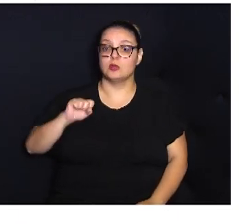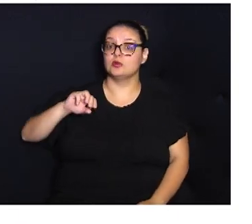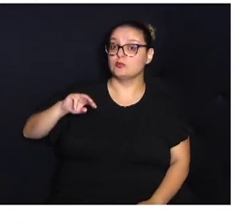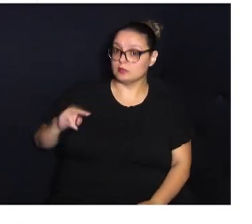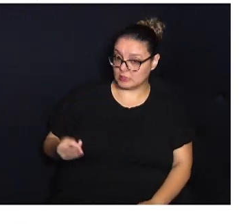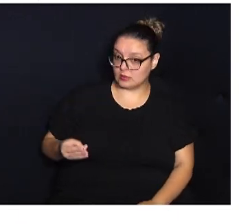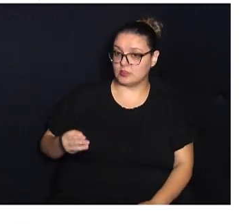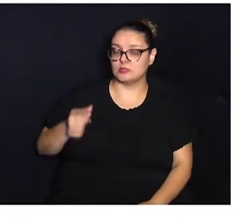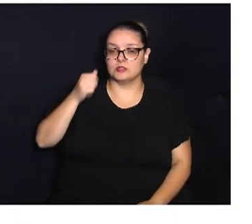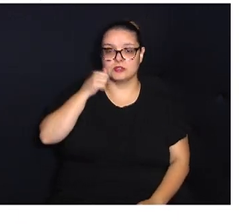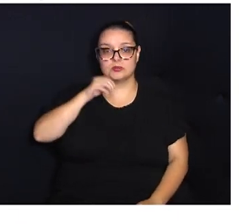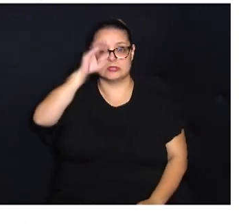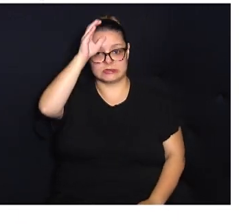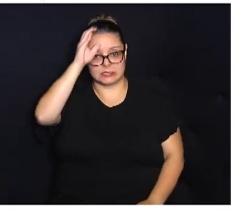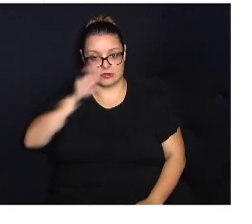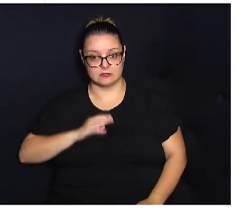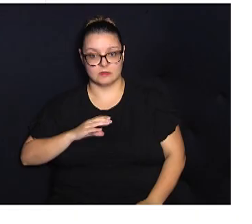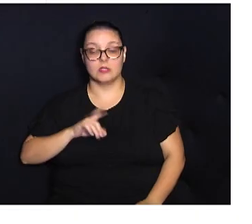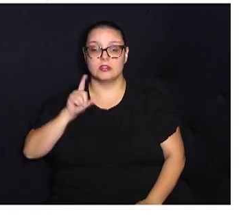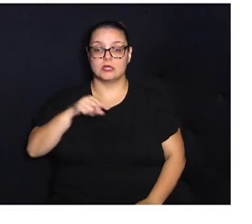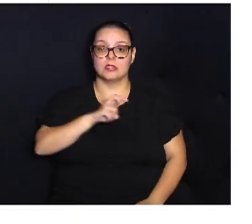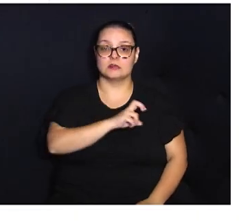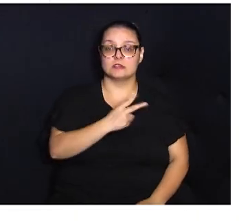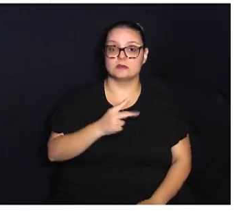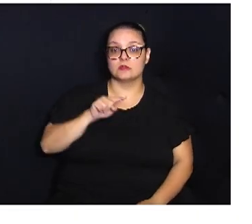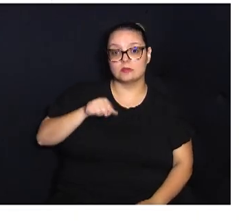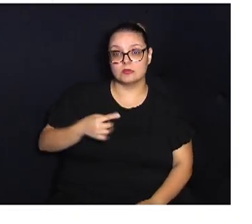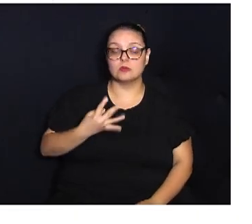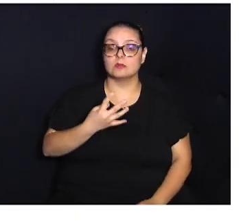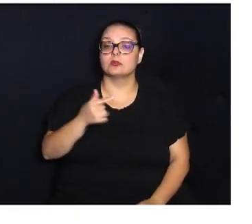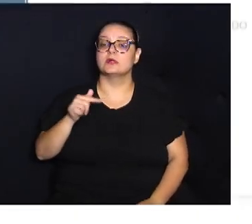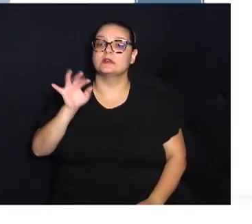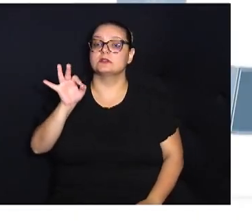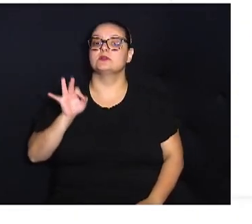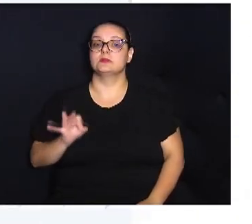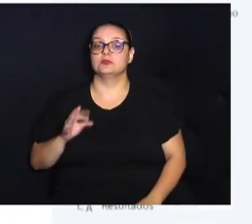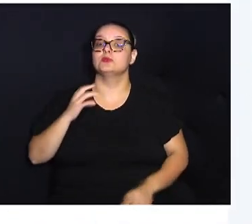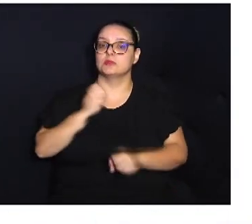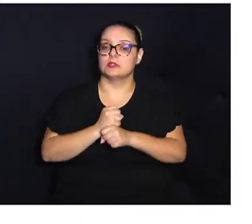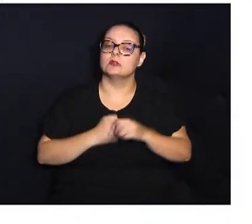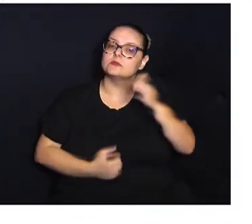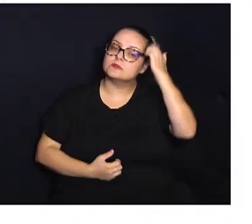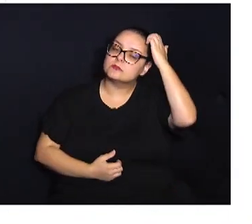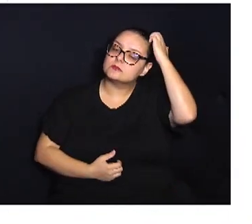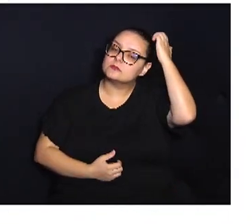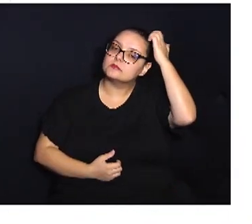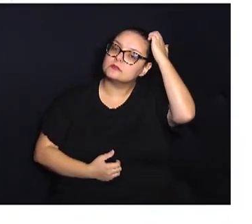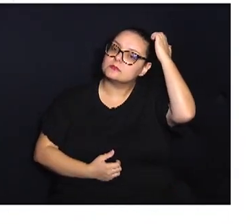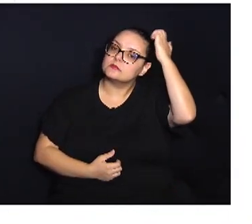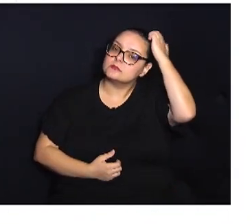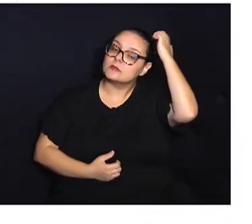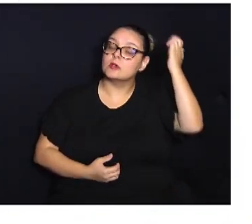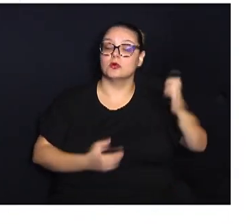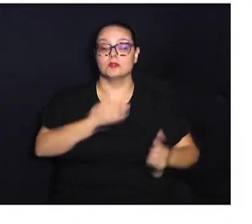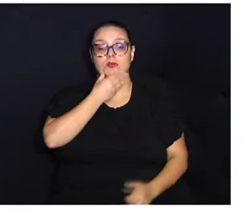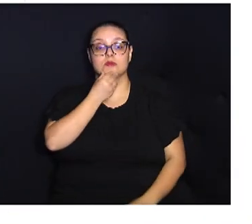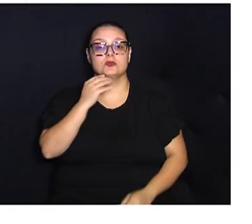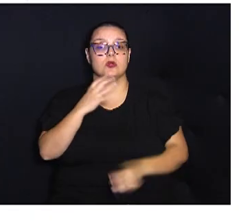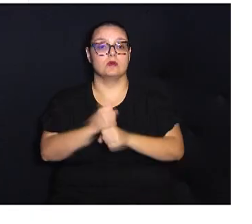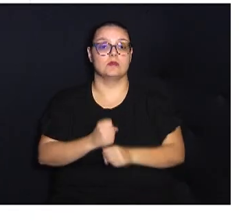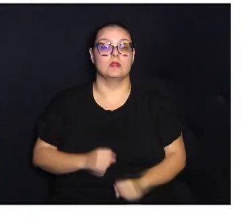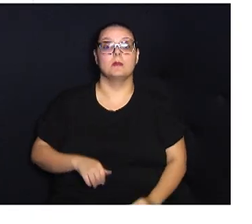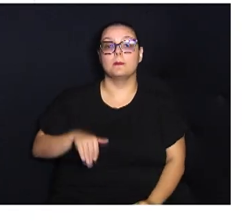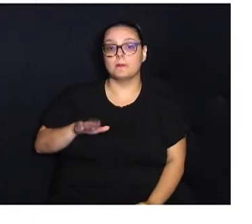eleitoras, o que equivale a 52,47% do total. Os homens, por sua vez, totalizam mais